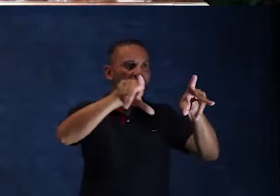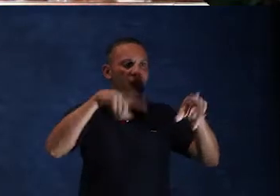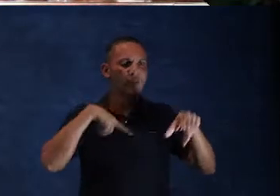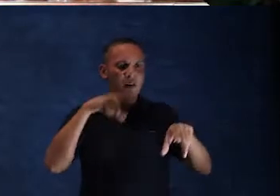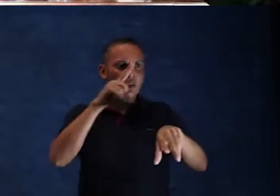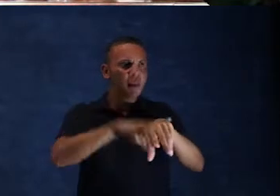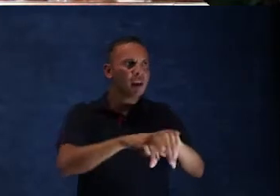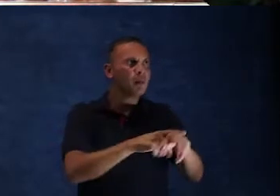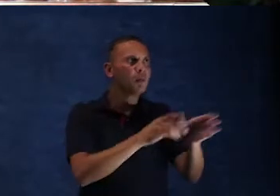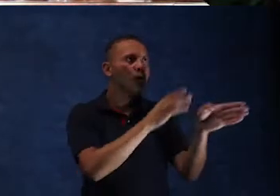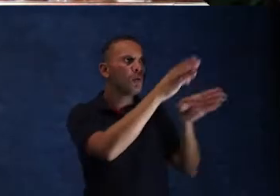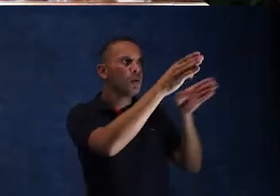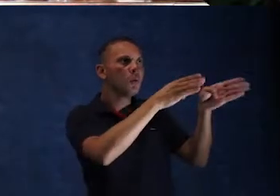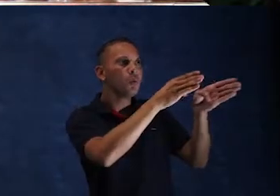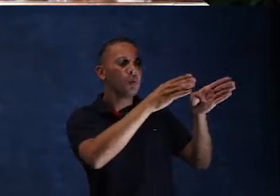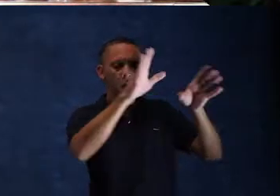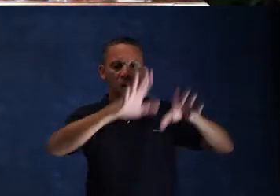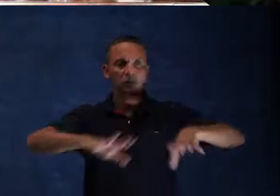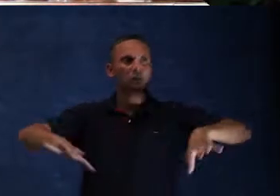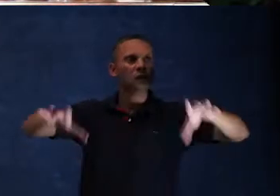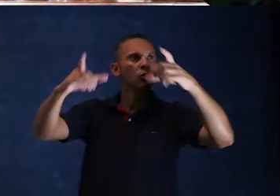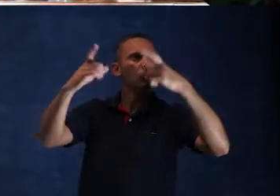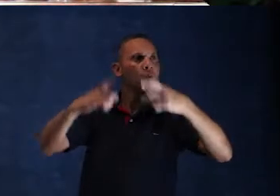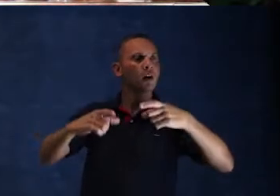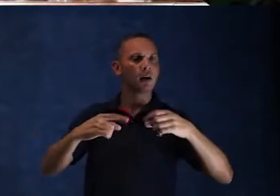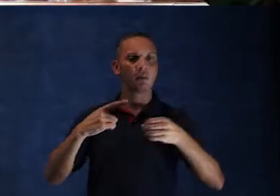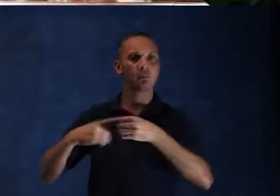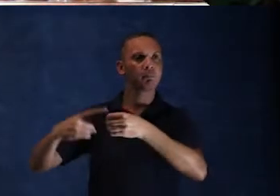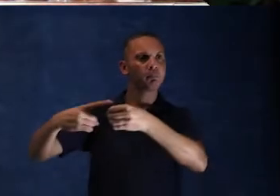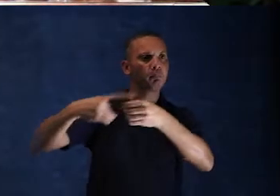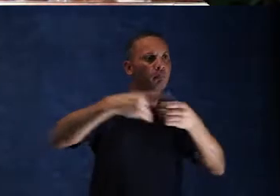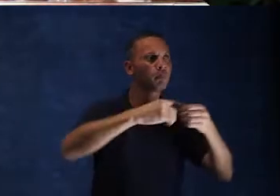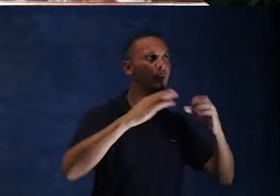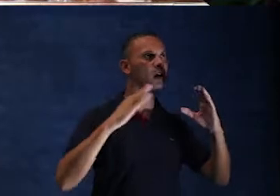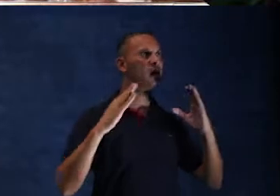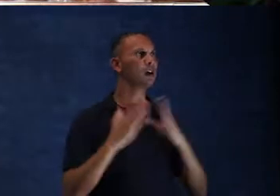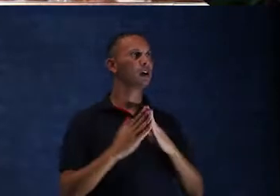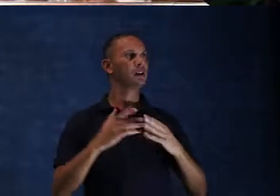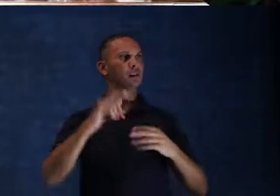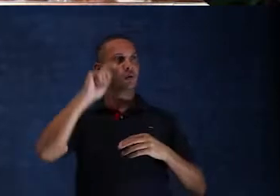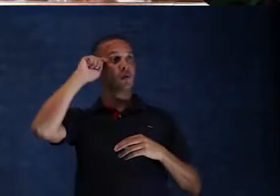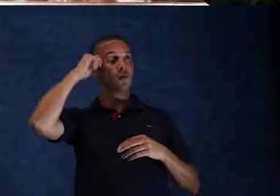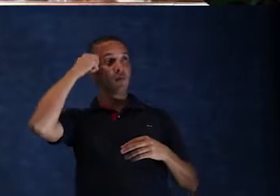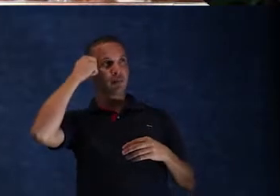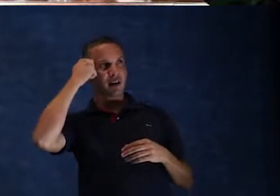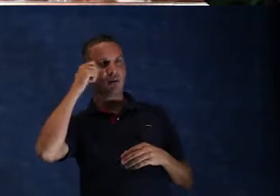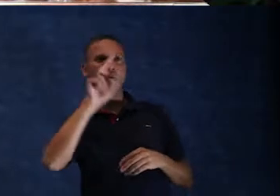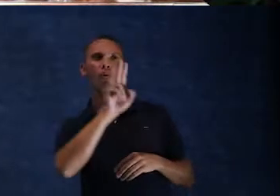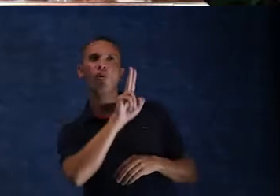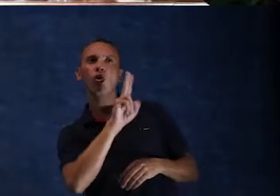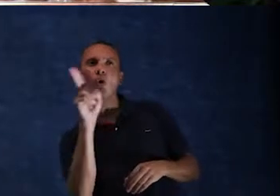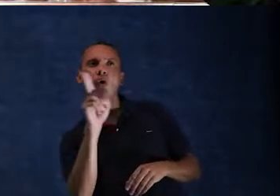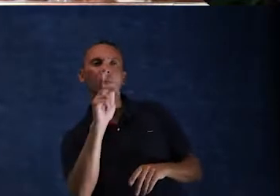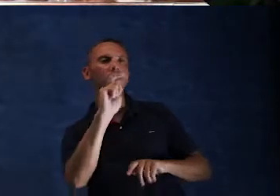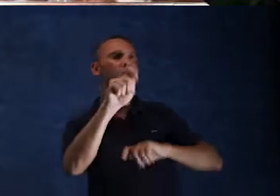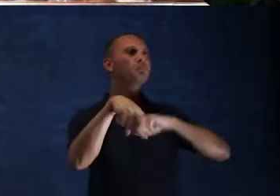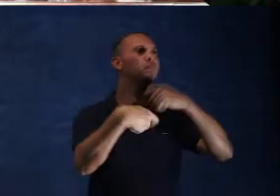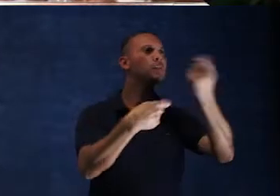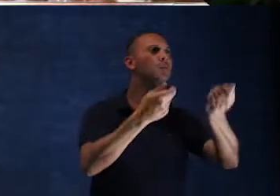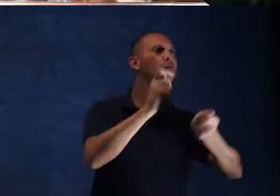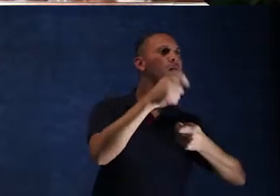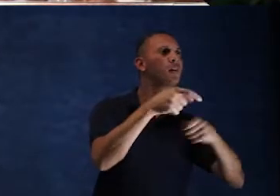e espaço são mesclados e fazem dos habitantes de repúblicas, com seus nomes e apelidos, bem como os membros